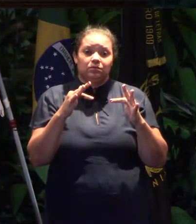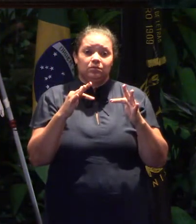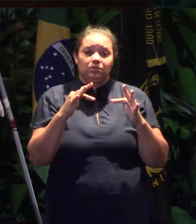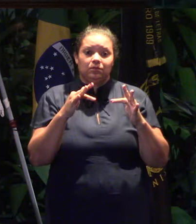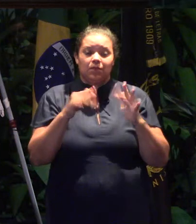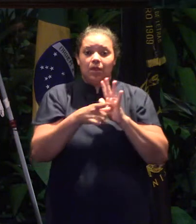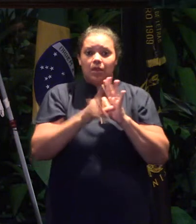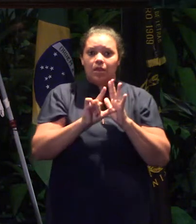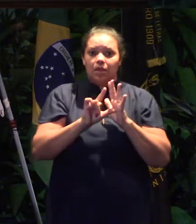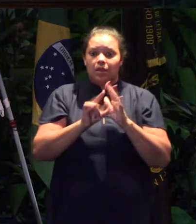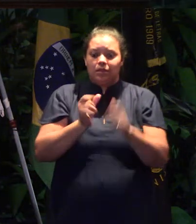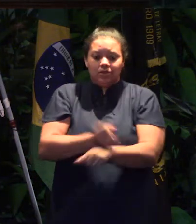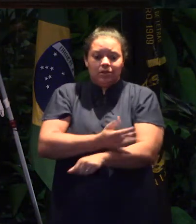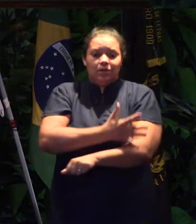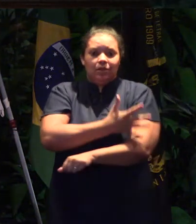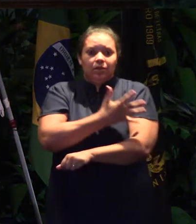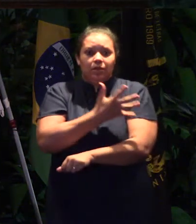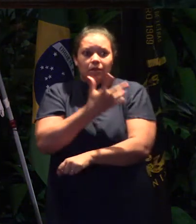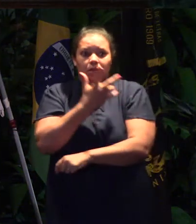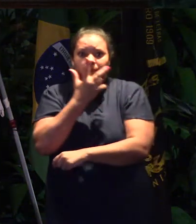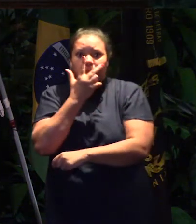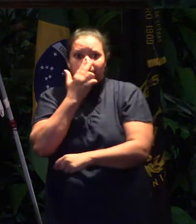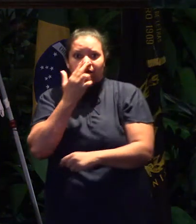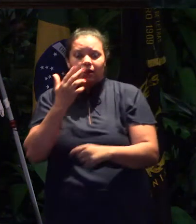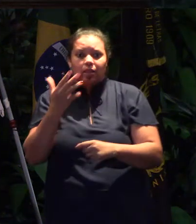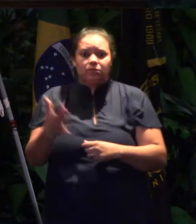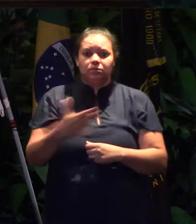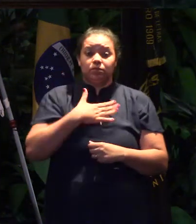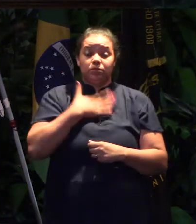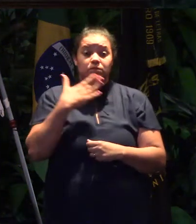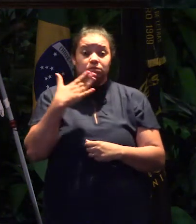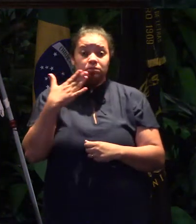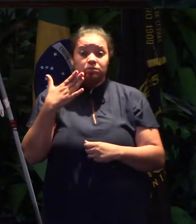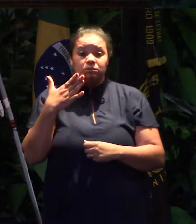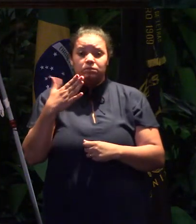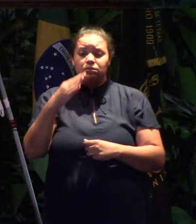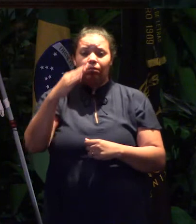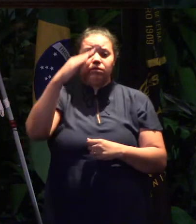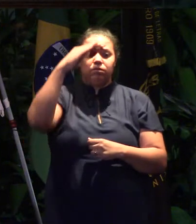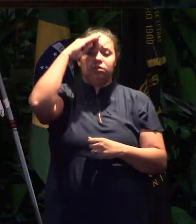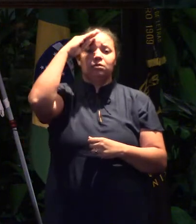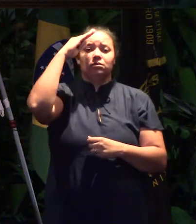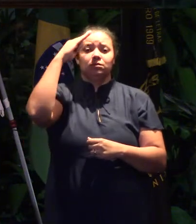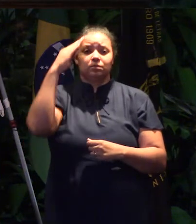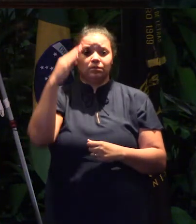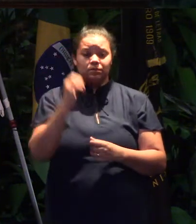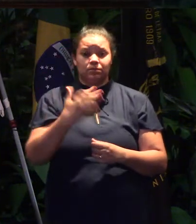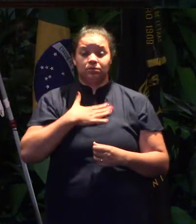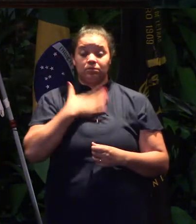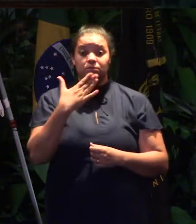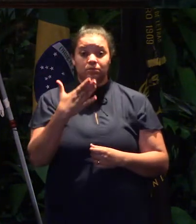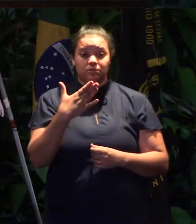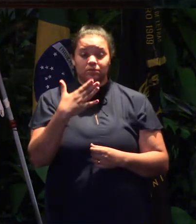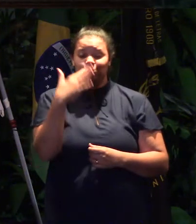êxtase. De súbito, como uma bofetada, um objeto agudo lhe atingiu a têmpora, provocando, além do susto,